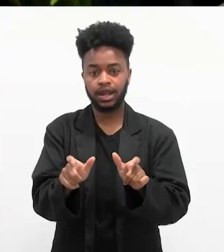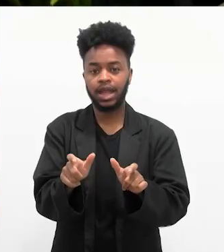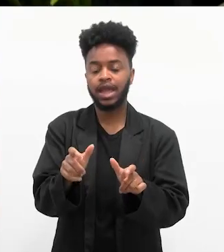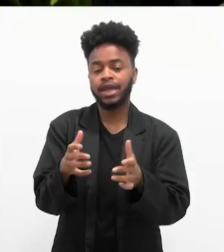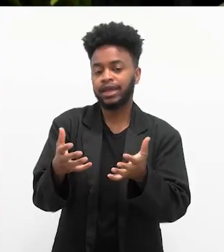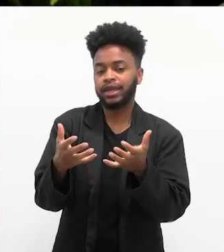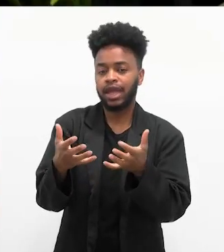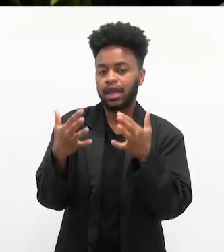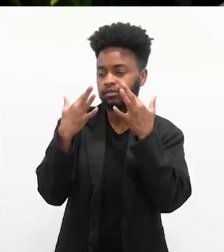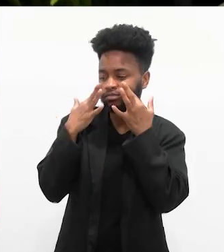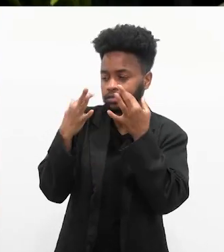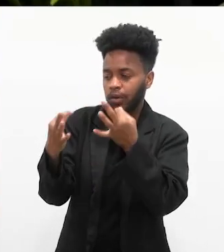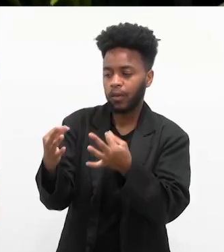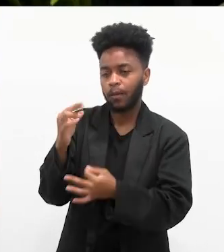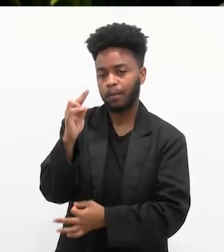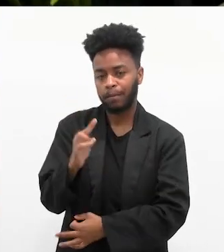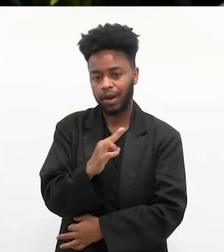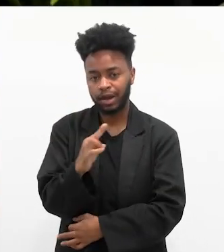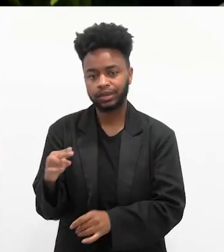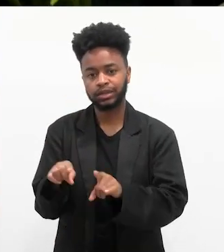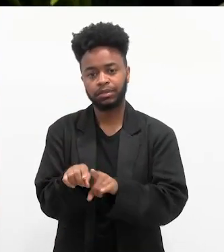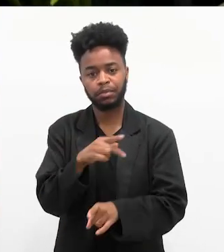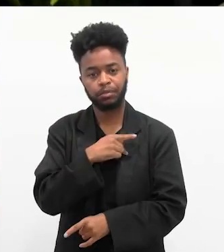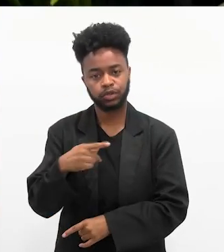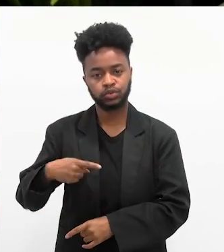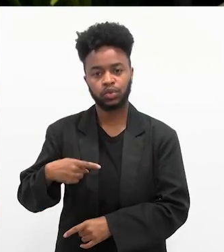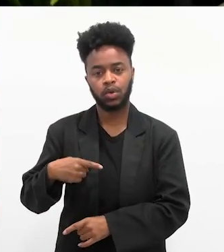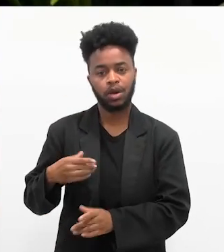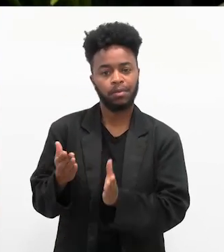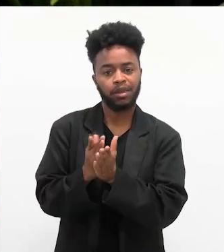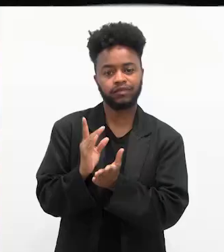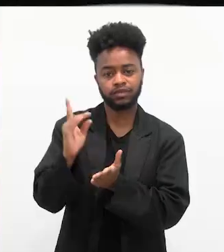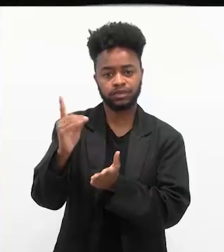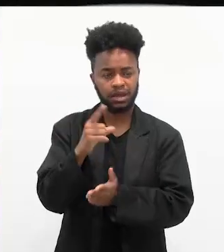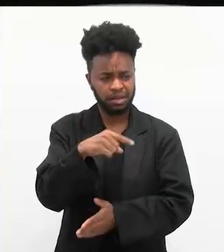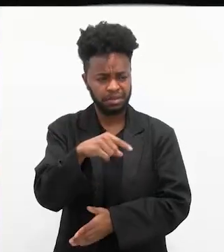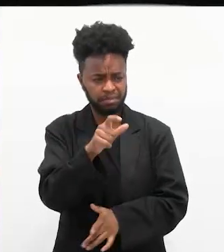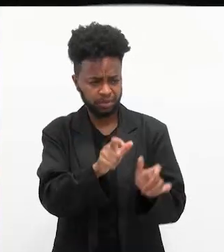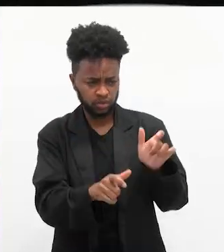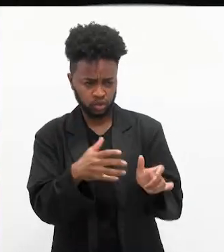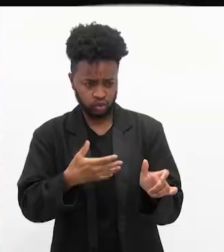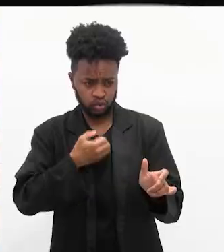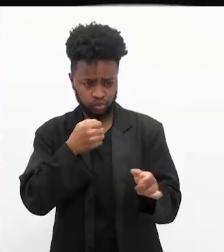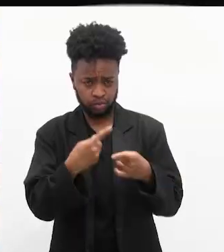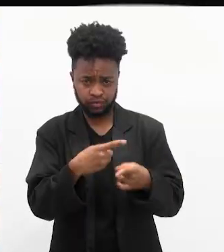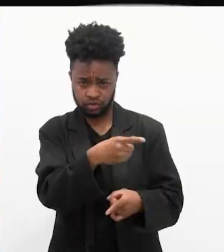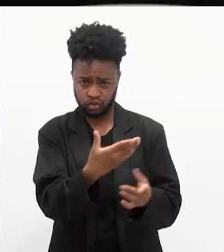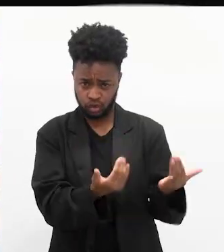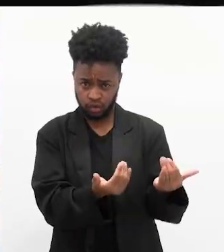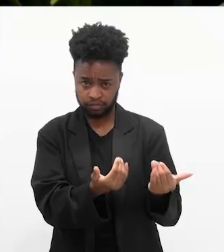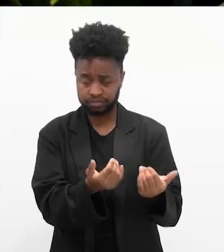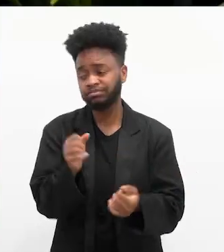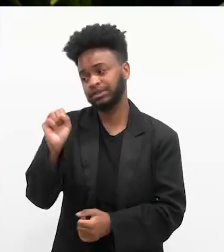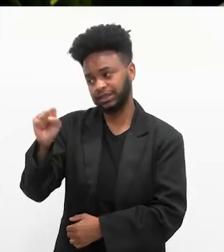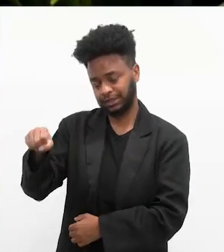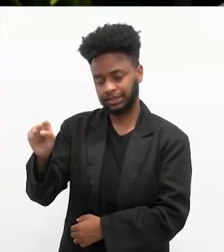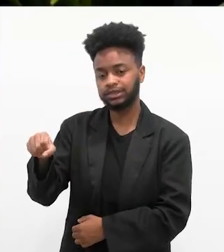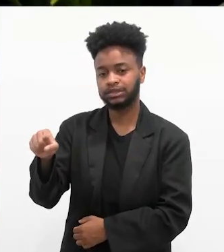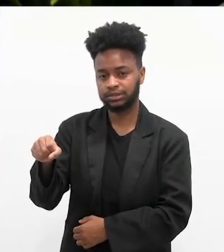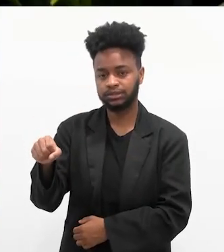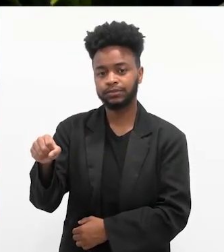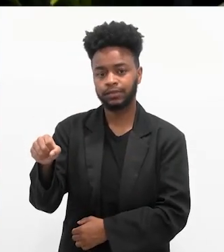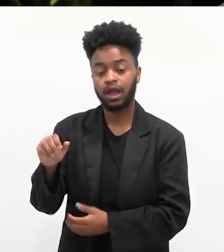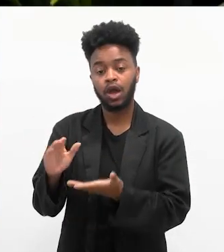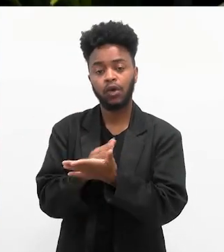que espera ouvir dos padres, dos pastores, uma palavra que vem de Deus. Né? As pessoas se espantam com você assim tão novinho? Se